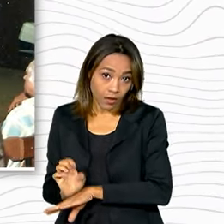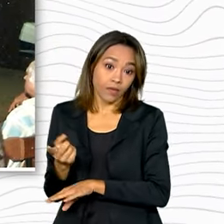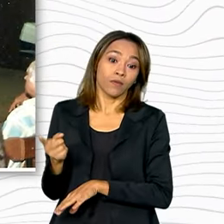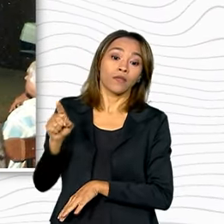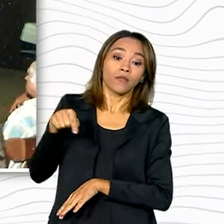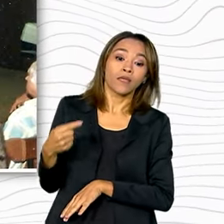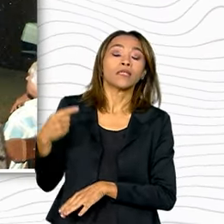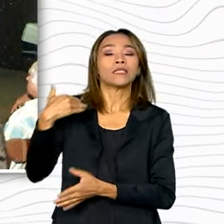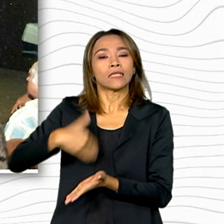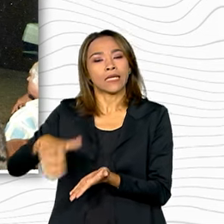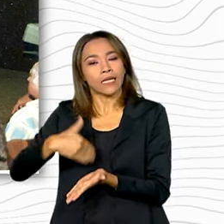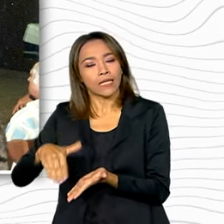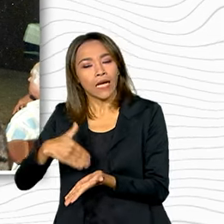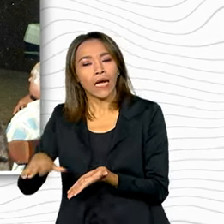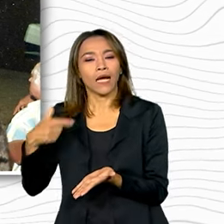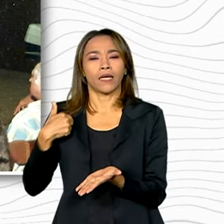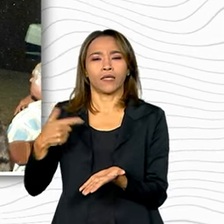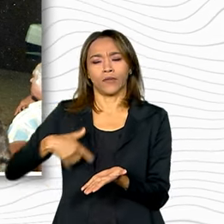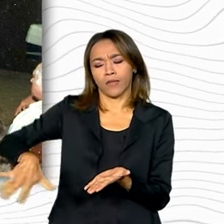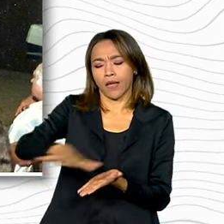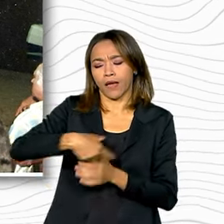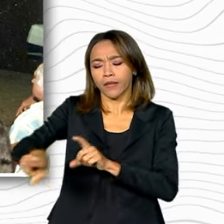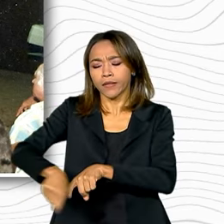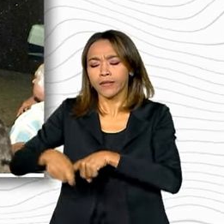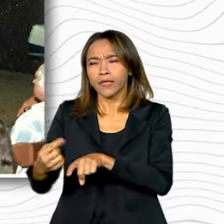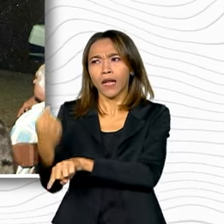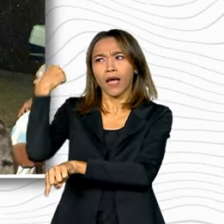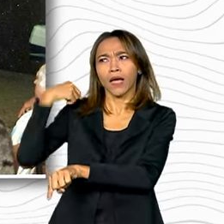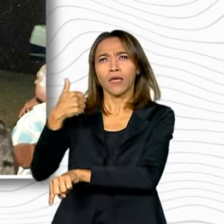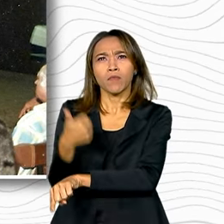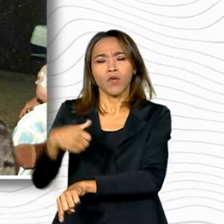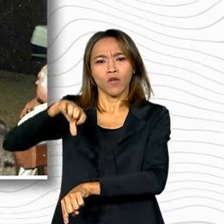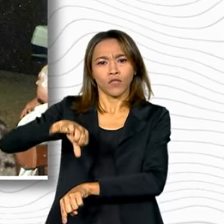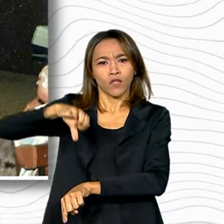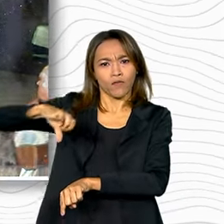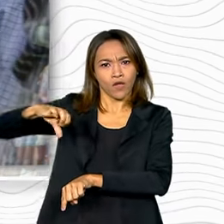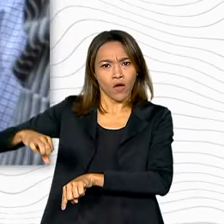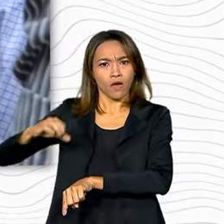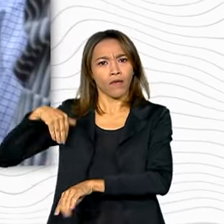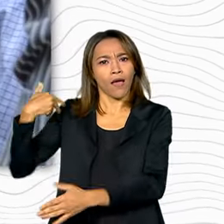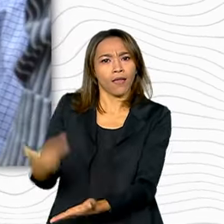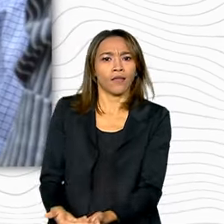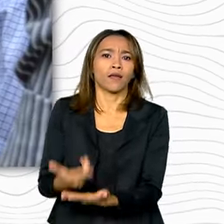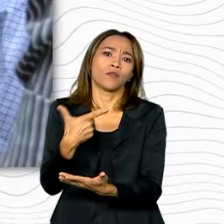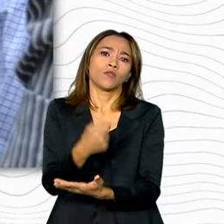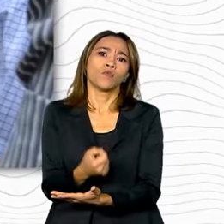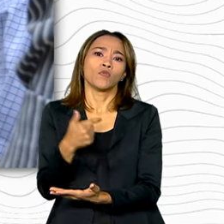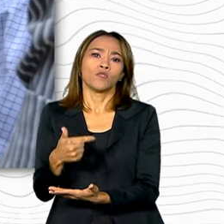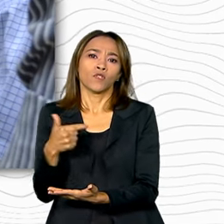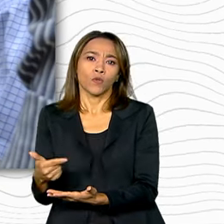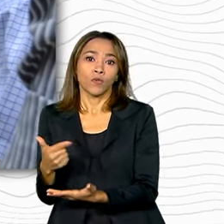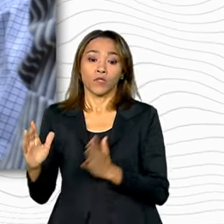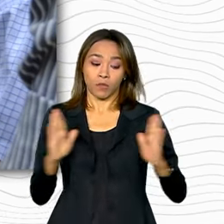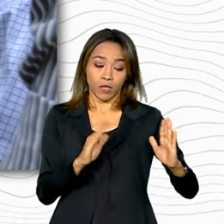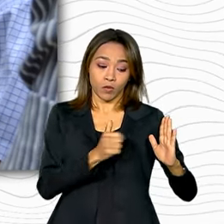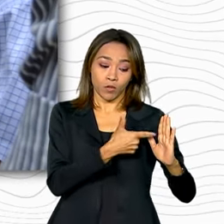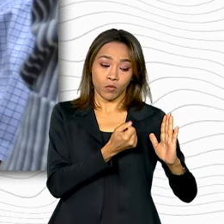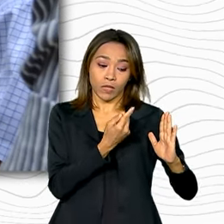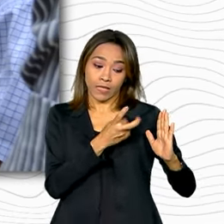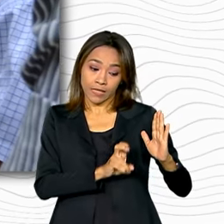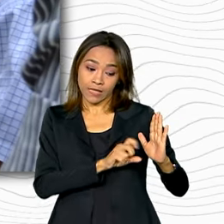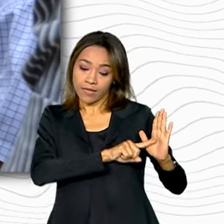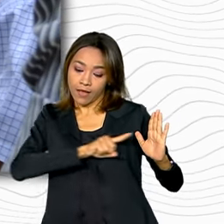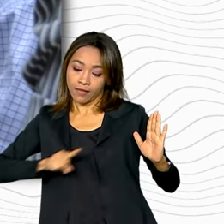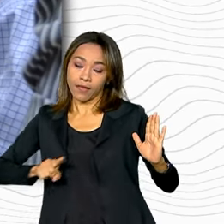de Produção Rural e Reforma Agrária de 1999 a 2022. Entre os anos de 2015 e